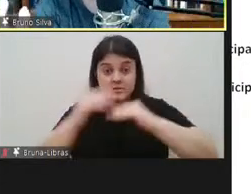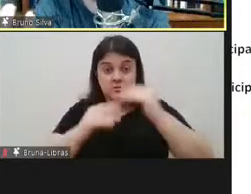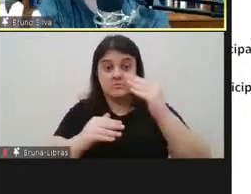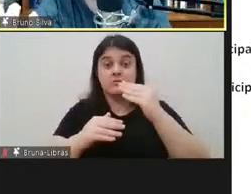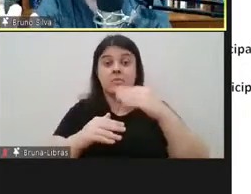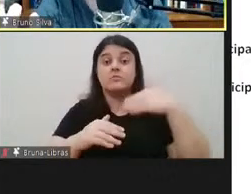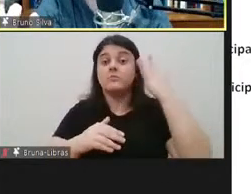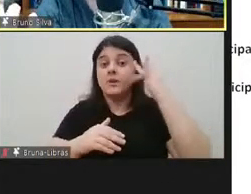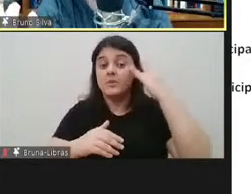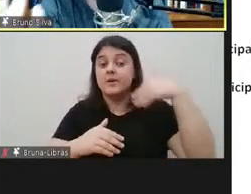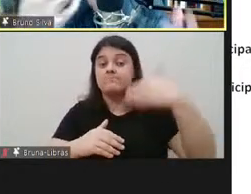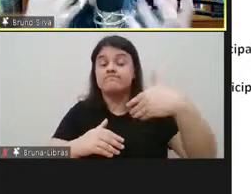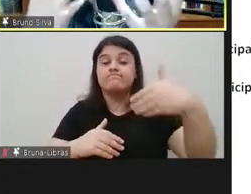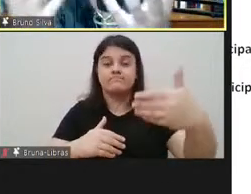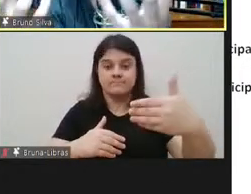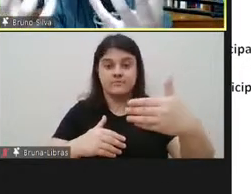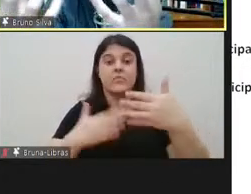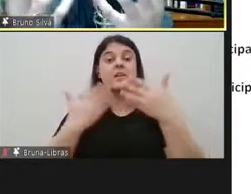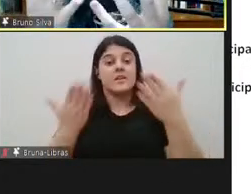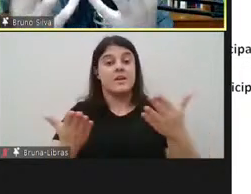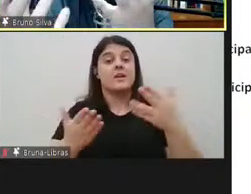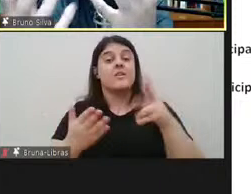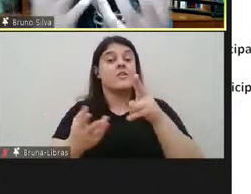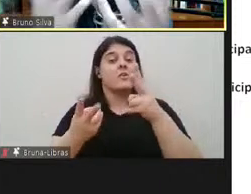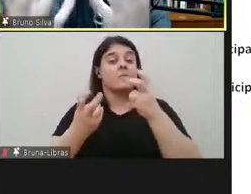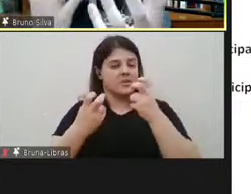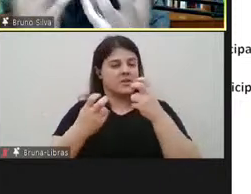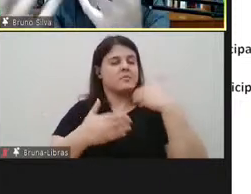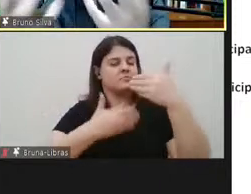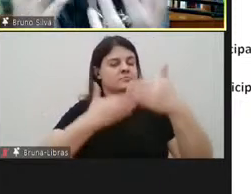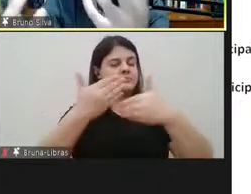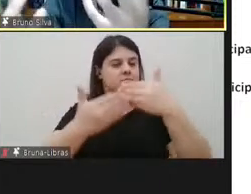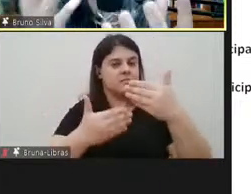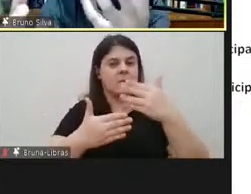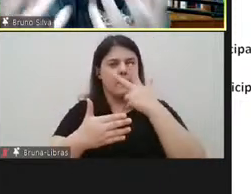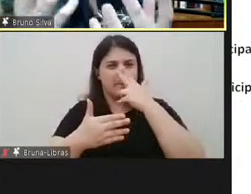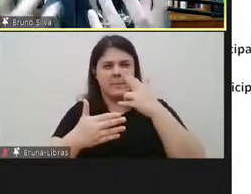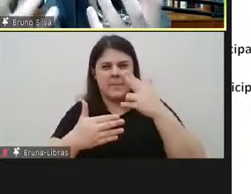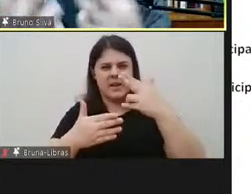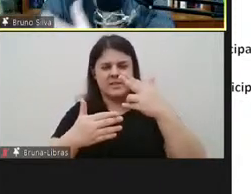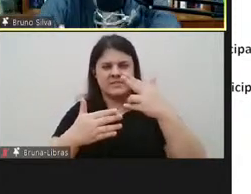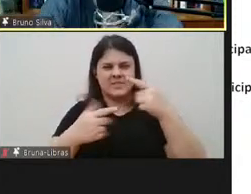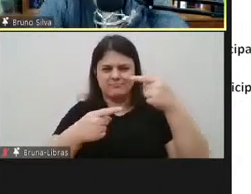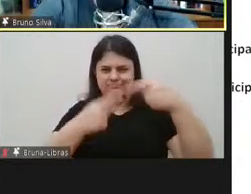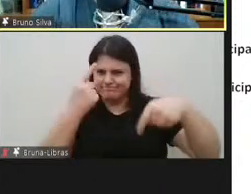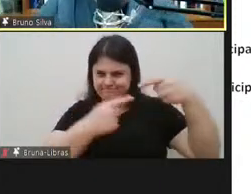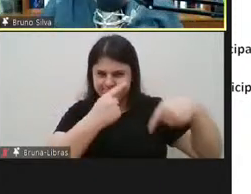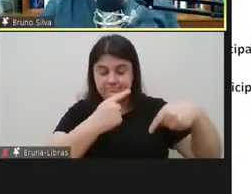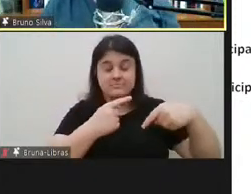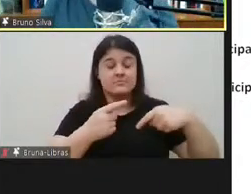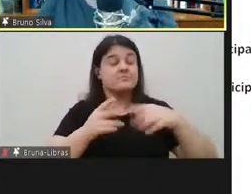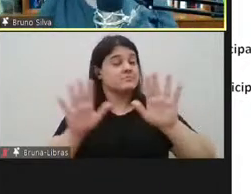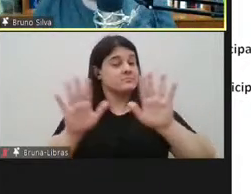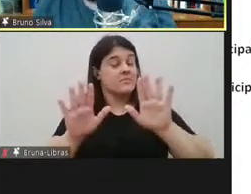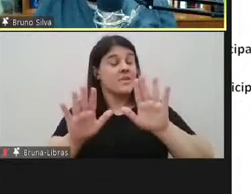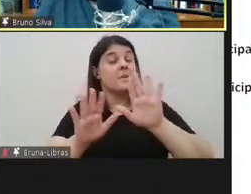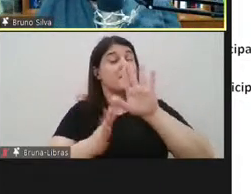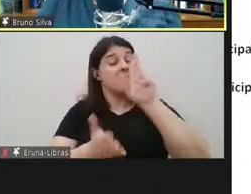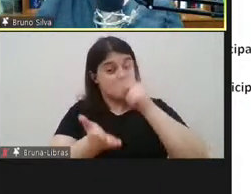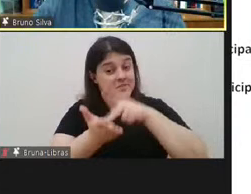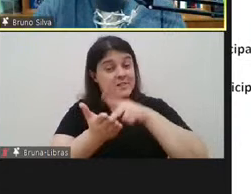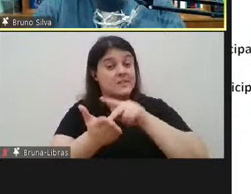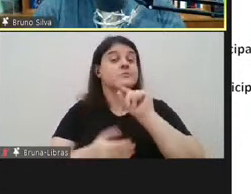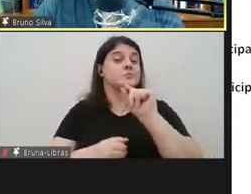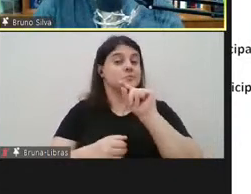é o exercício do Poder ali gente vai perceber que por vezes não é que a descompasso entre teoria e prática é que no fundo no